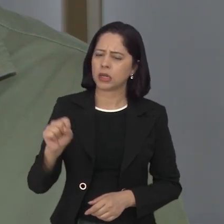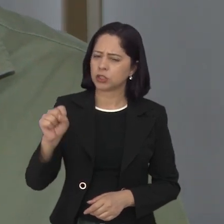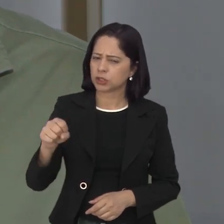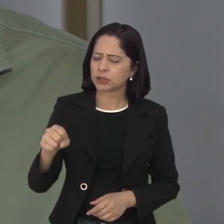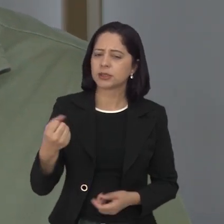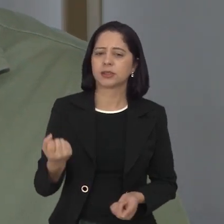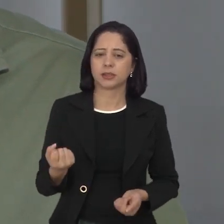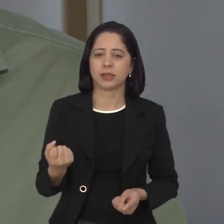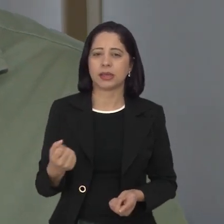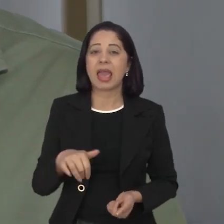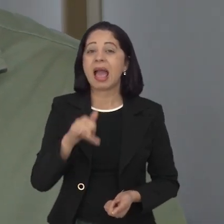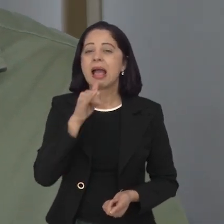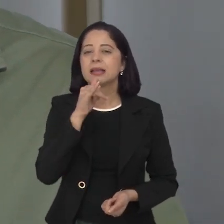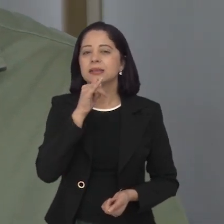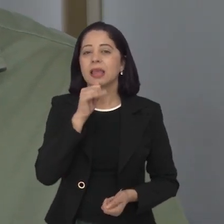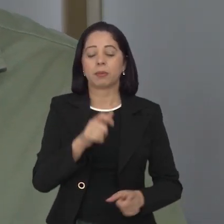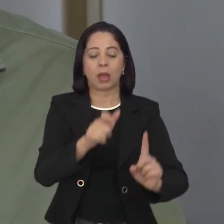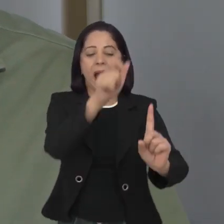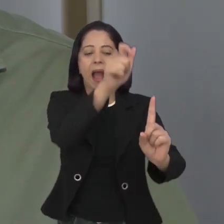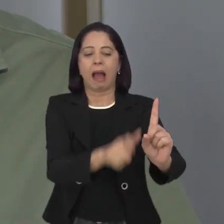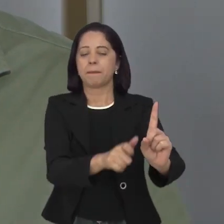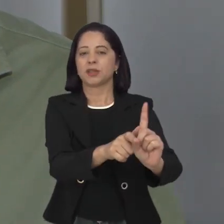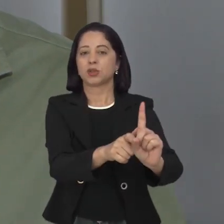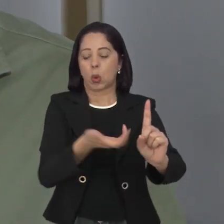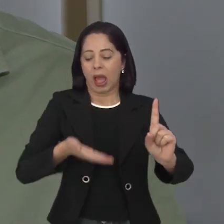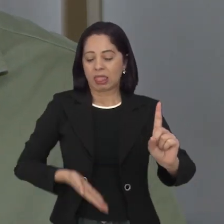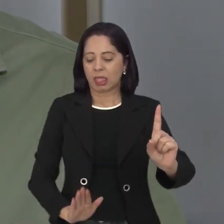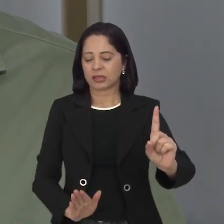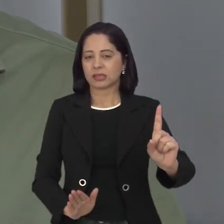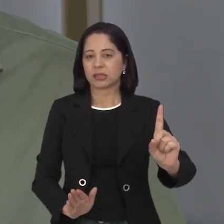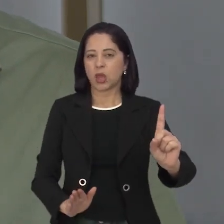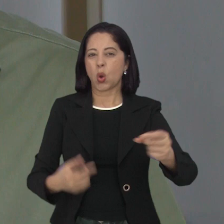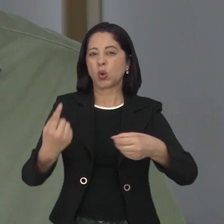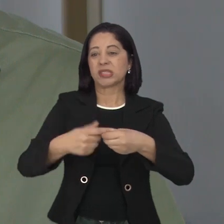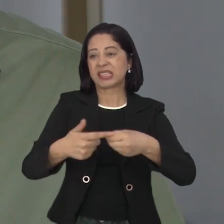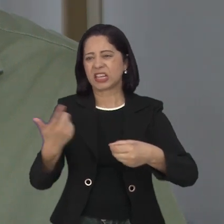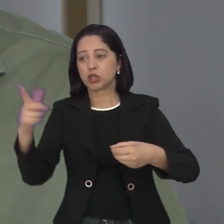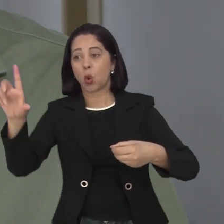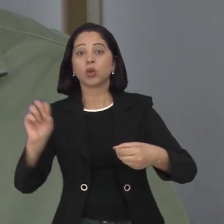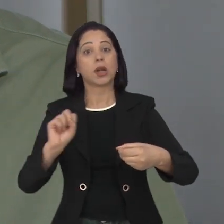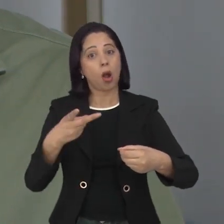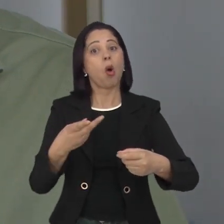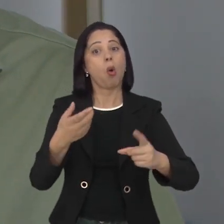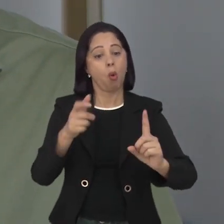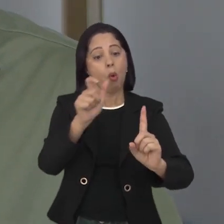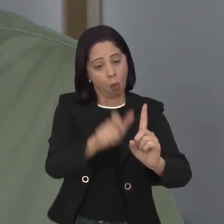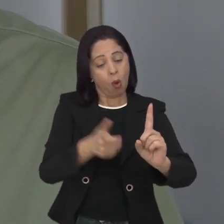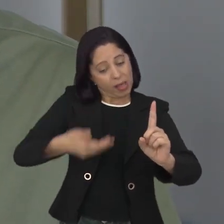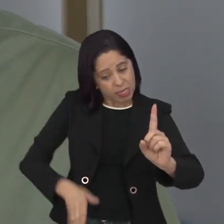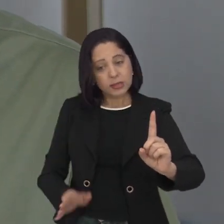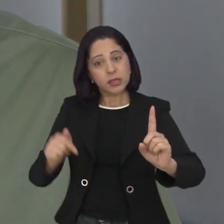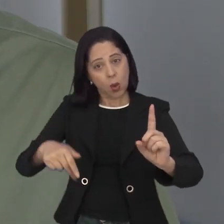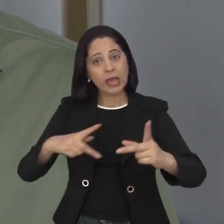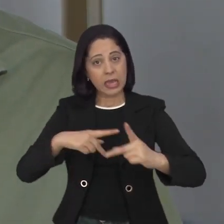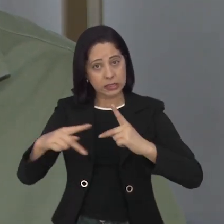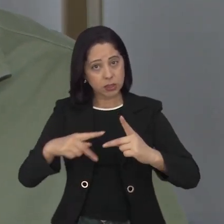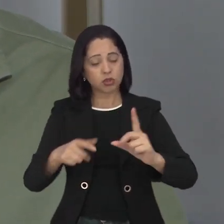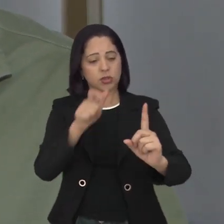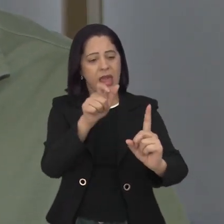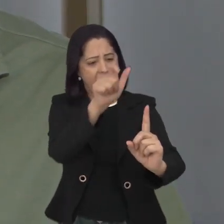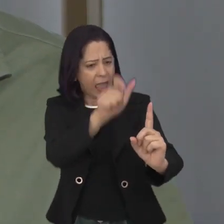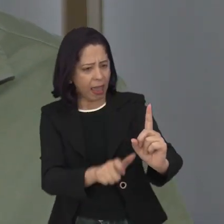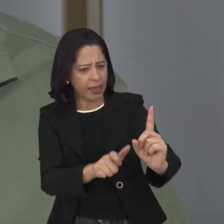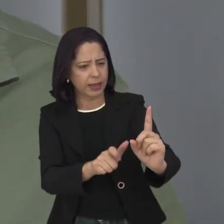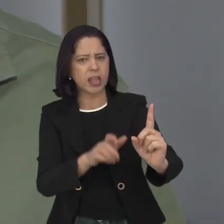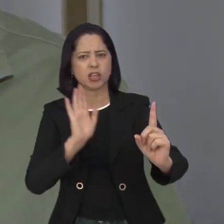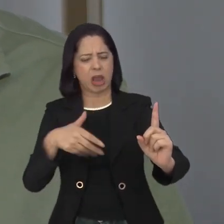pessoa uma uma pessoa que não é nascida ou no caso do cidadão joseense mas que prestou